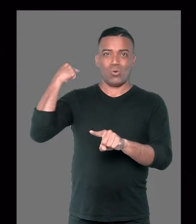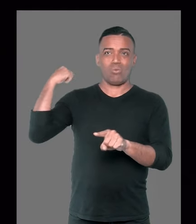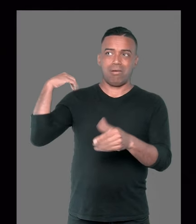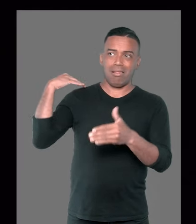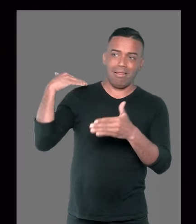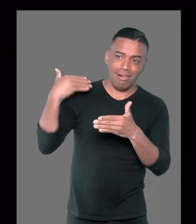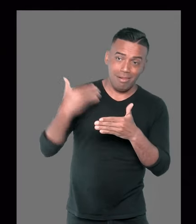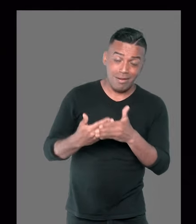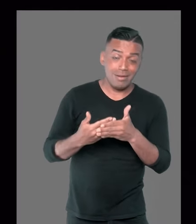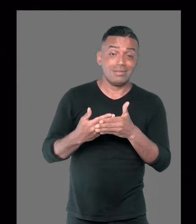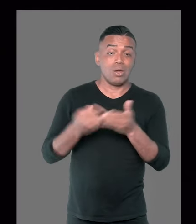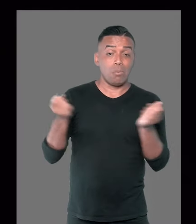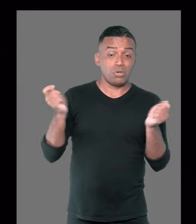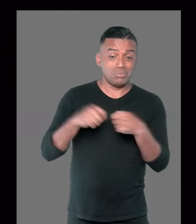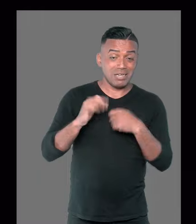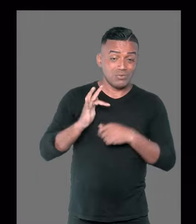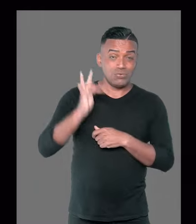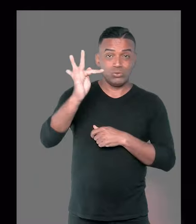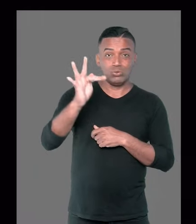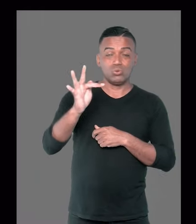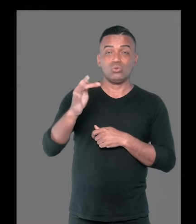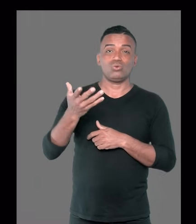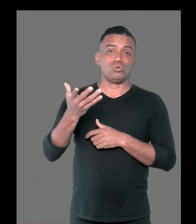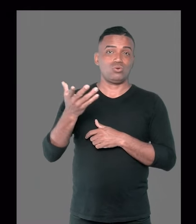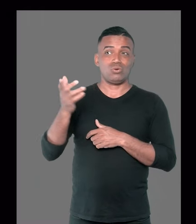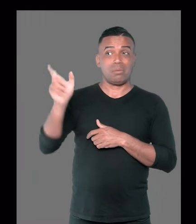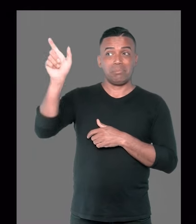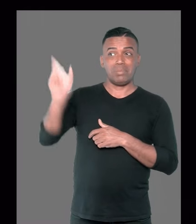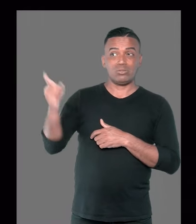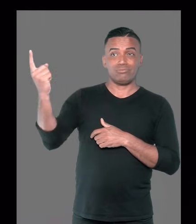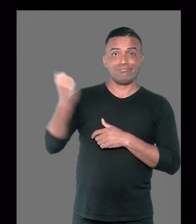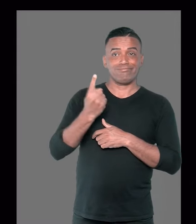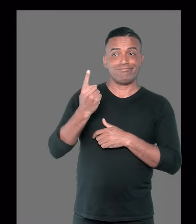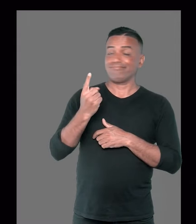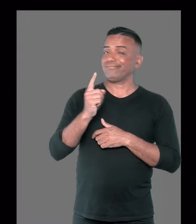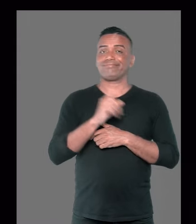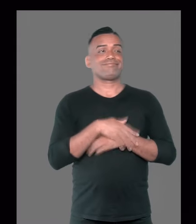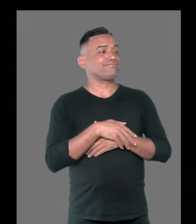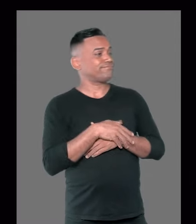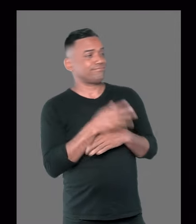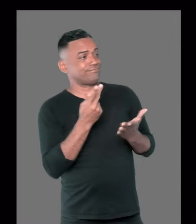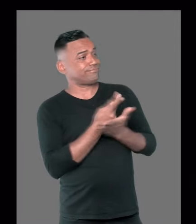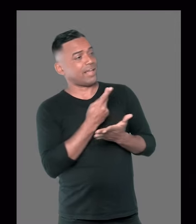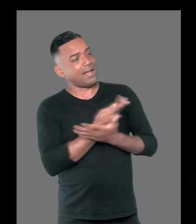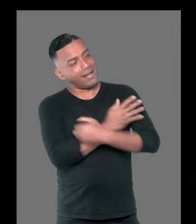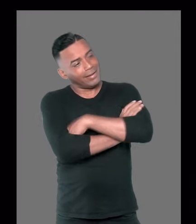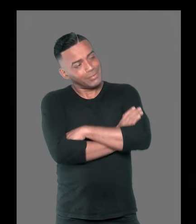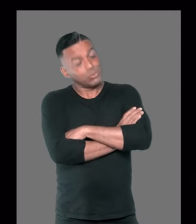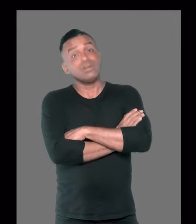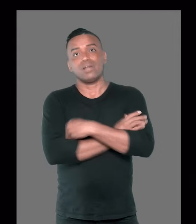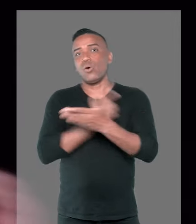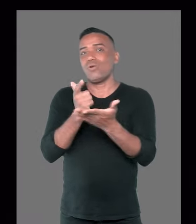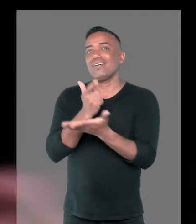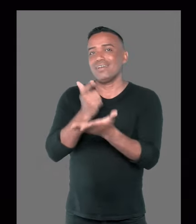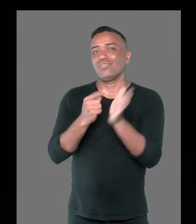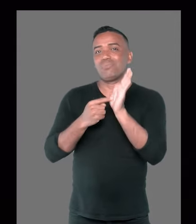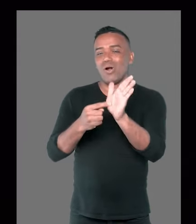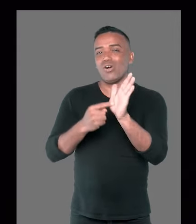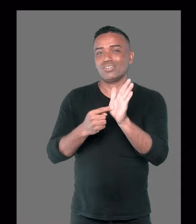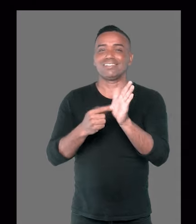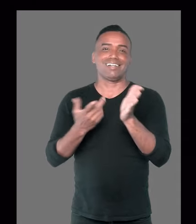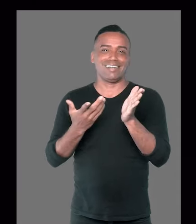possibilidades de futuro aí chega um cara diz ó não é assim não é isso que a gente tá dizendo nesse livro A gente tá dizendo ó